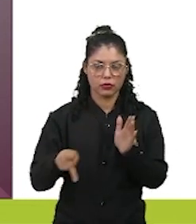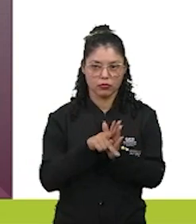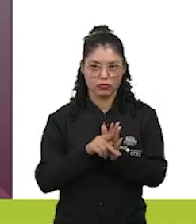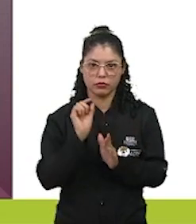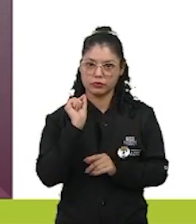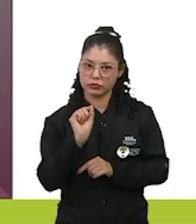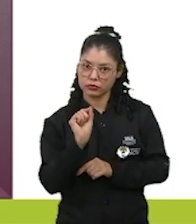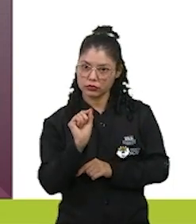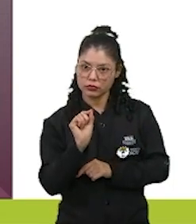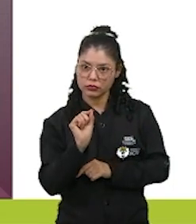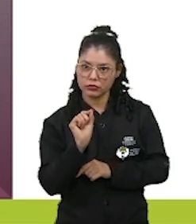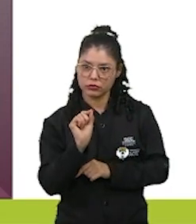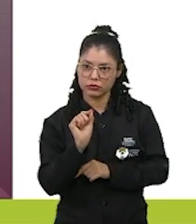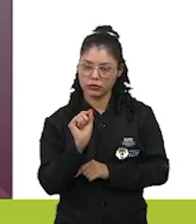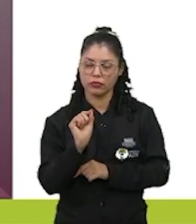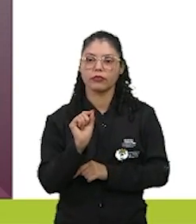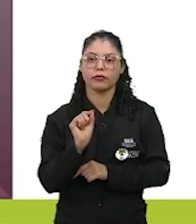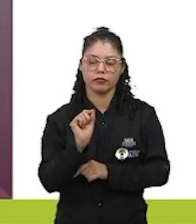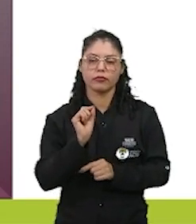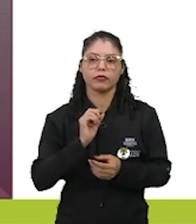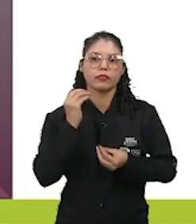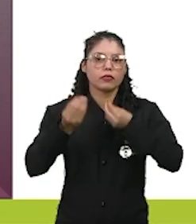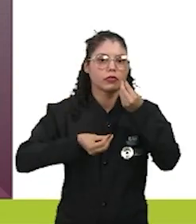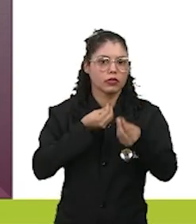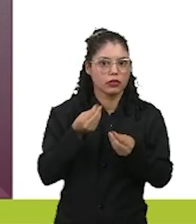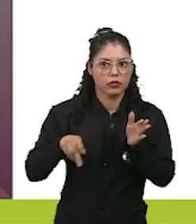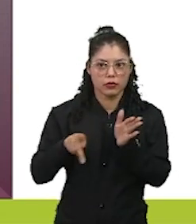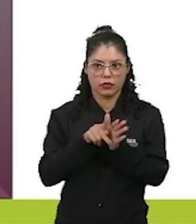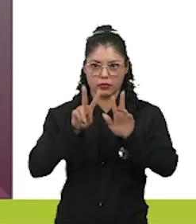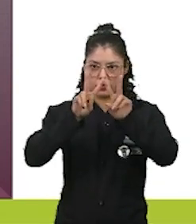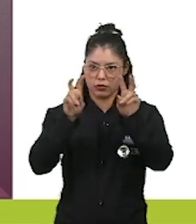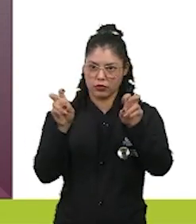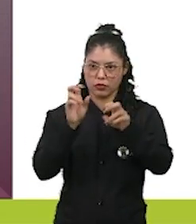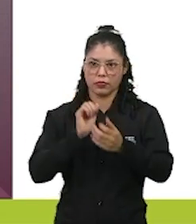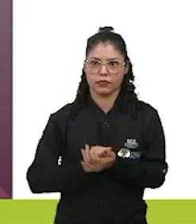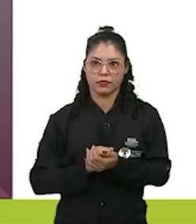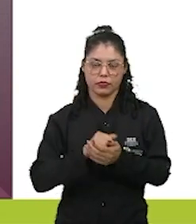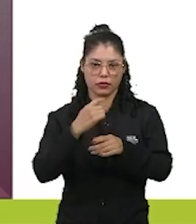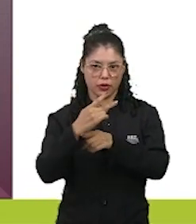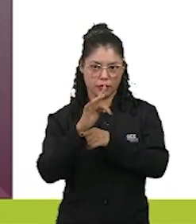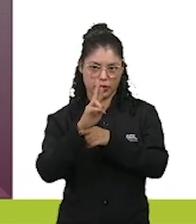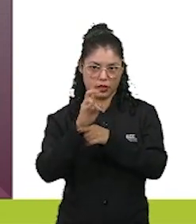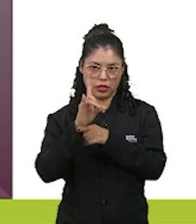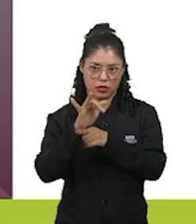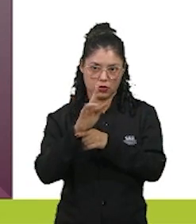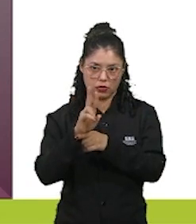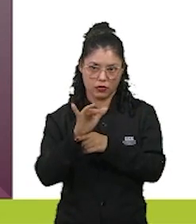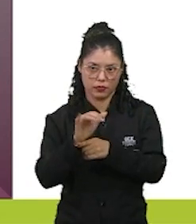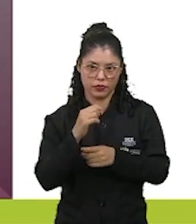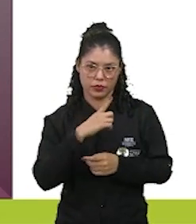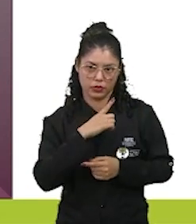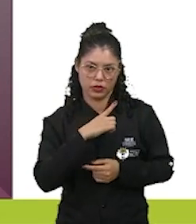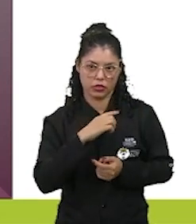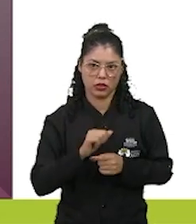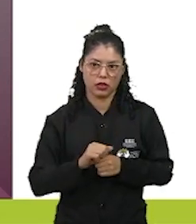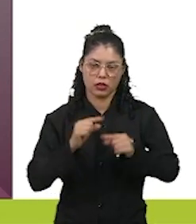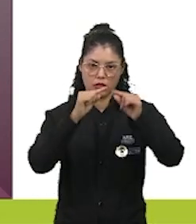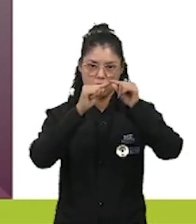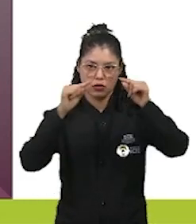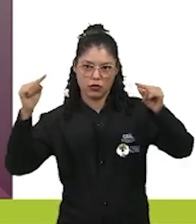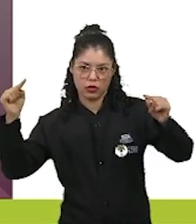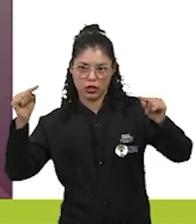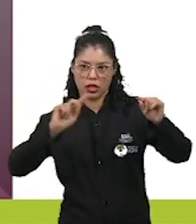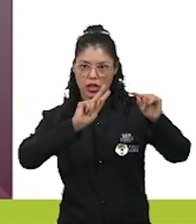defini-la como, para ficar mais fácil para vocês, como o próprio Teorema de Pitágoras, onde aqui, ó, eu tenho uma